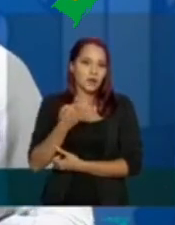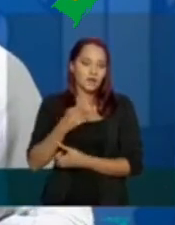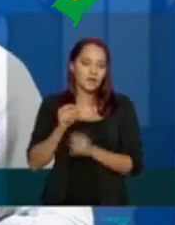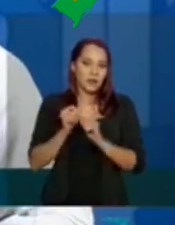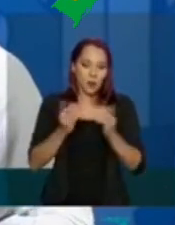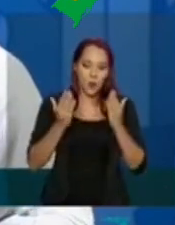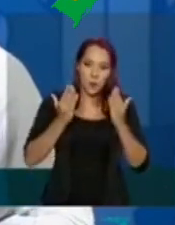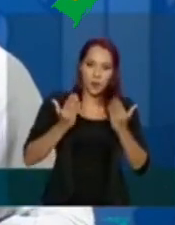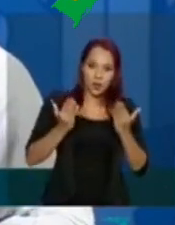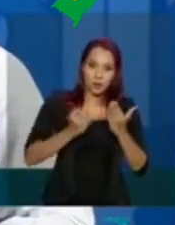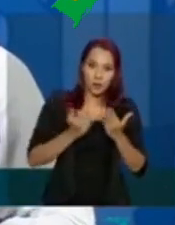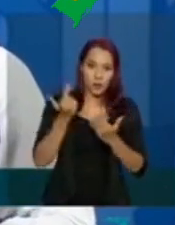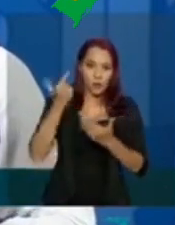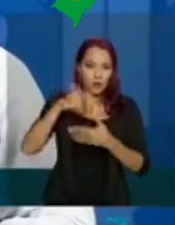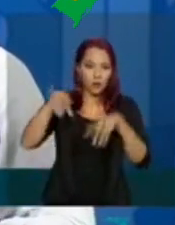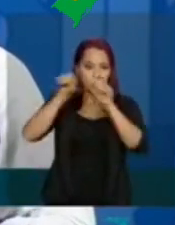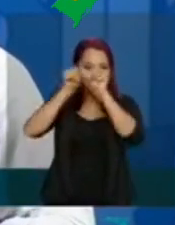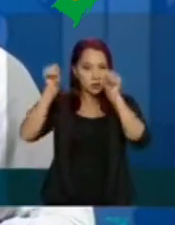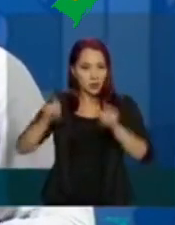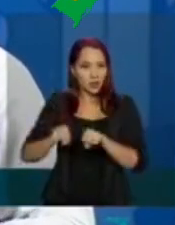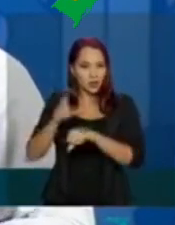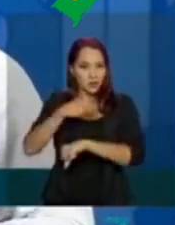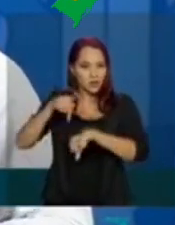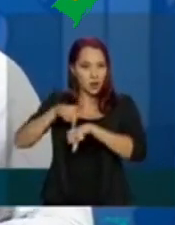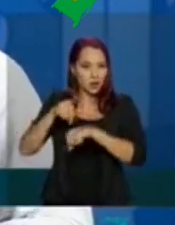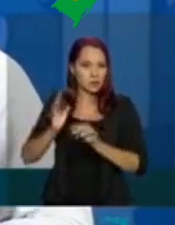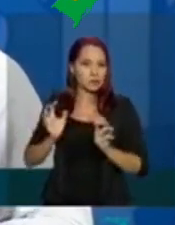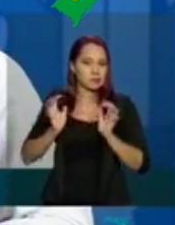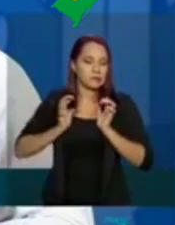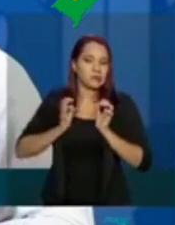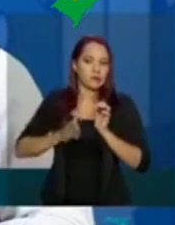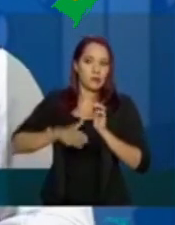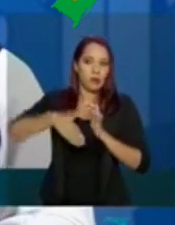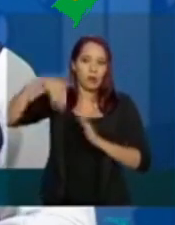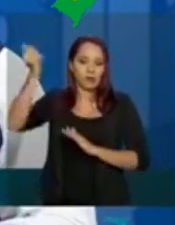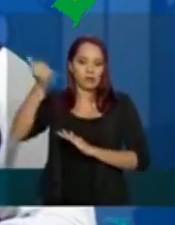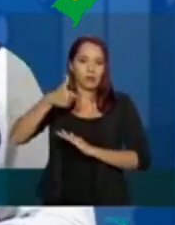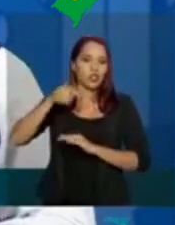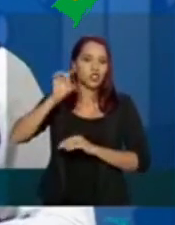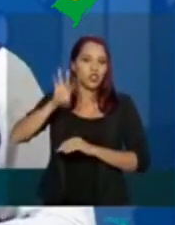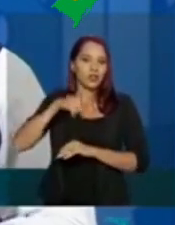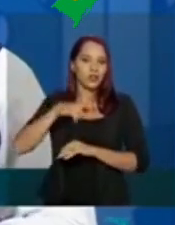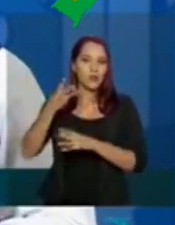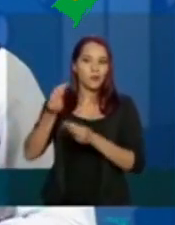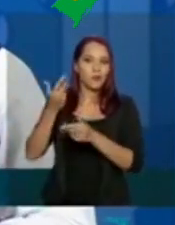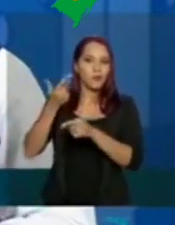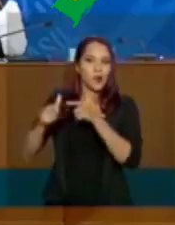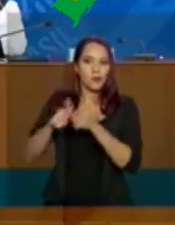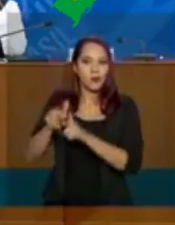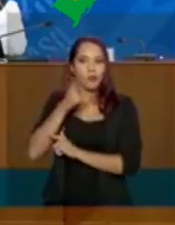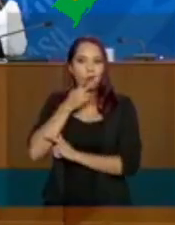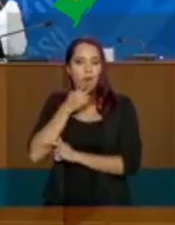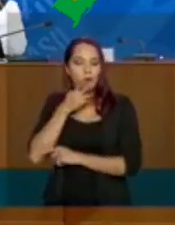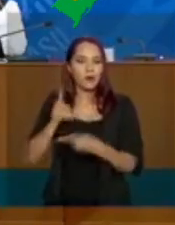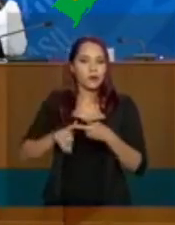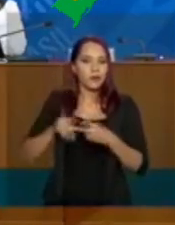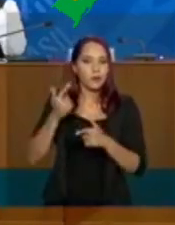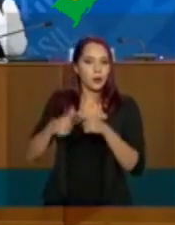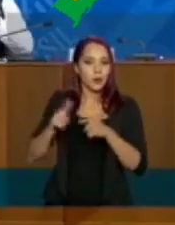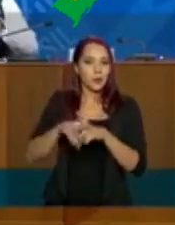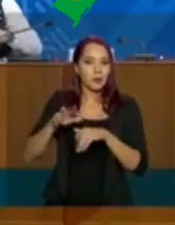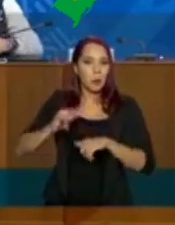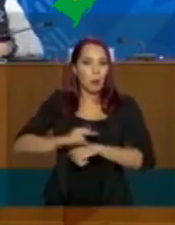comparado com outros sistemas de países mais ricos que o nosso, mas que tem muitos problemas de tabagismo, que tem muitos problemas